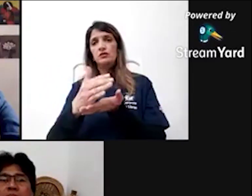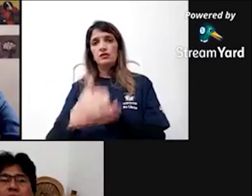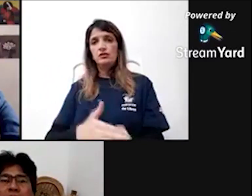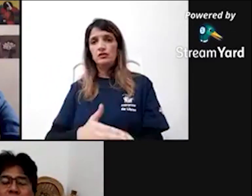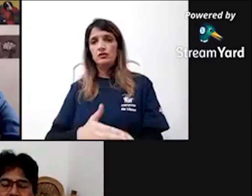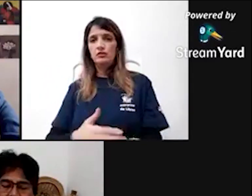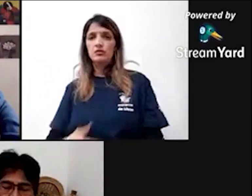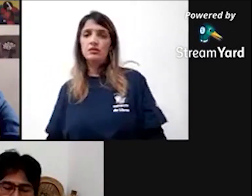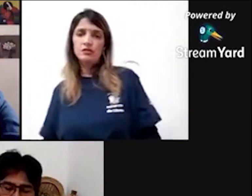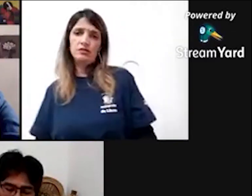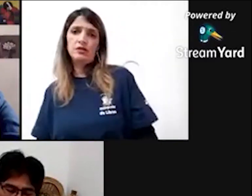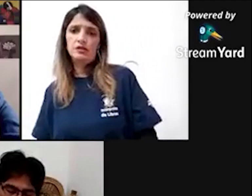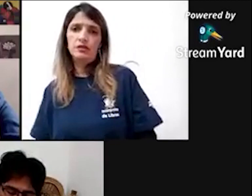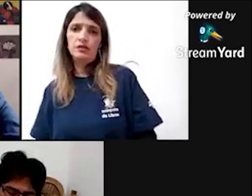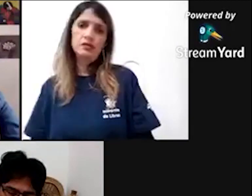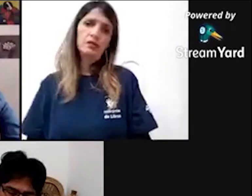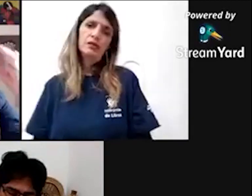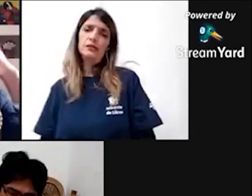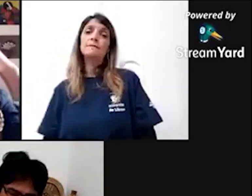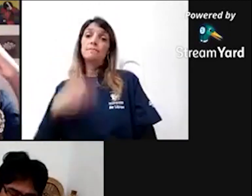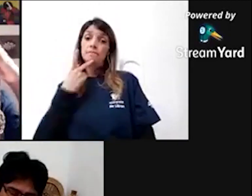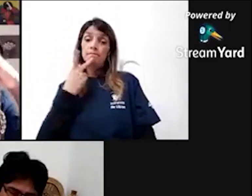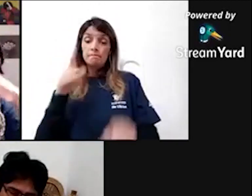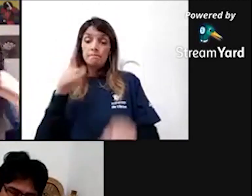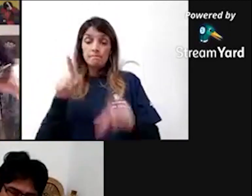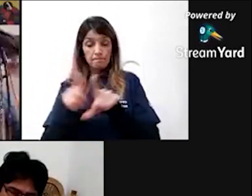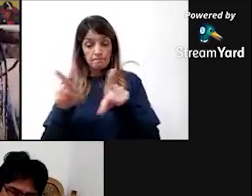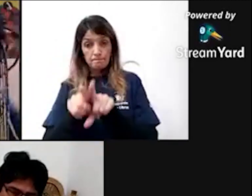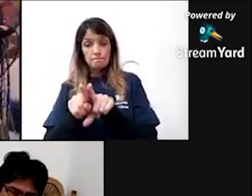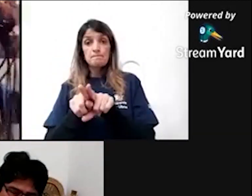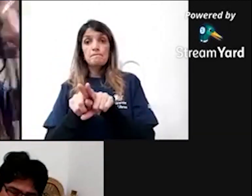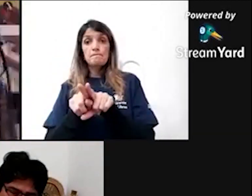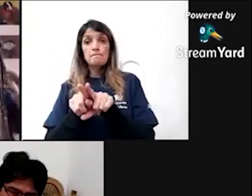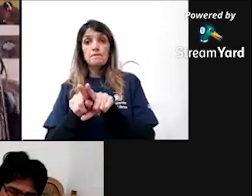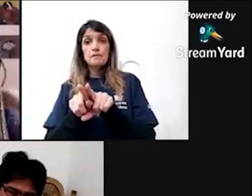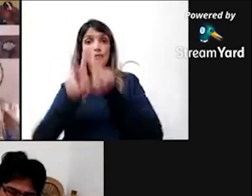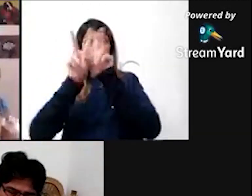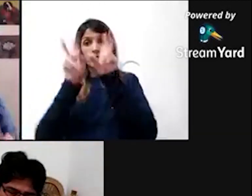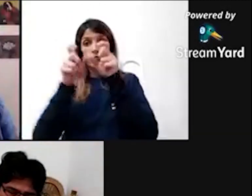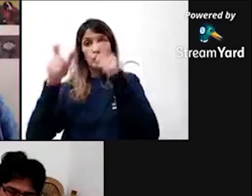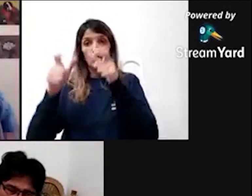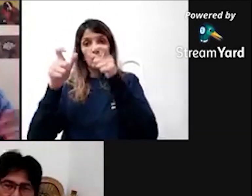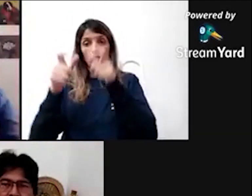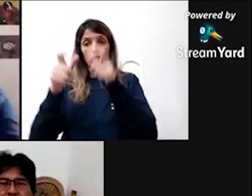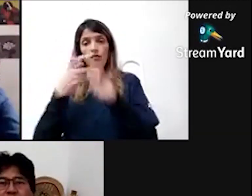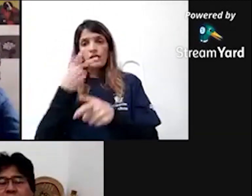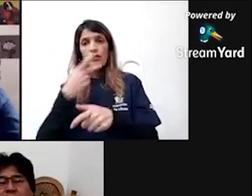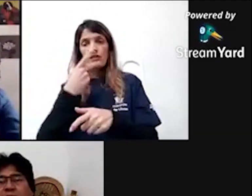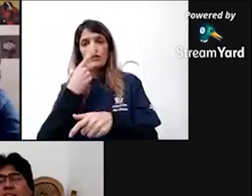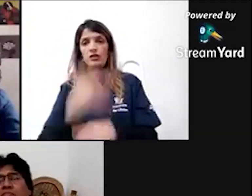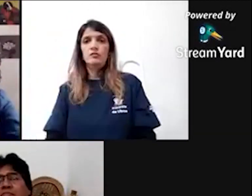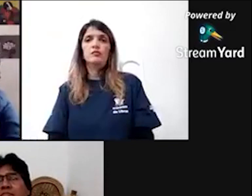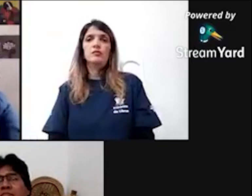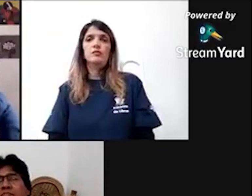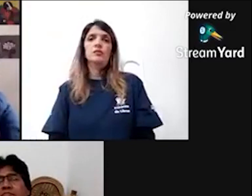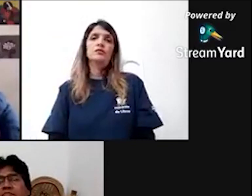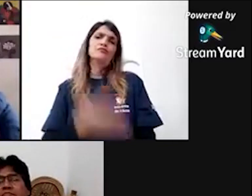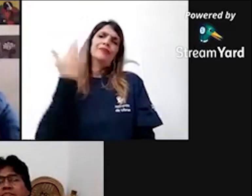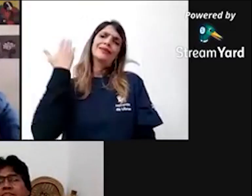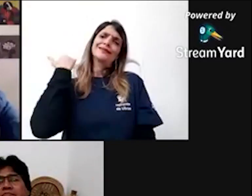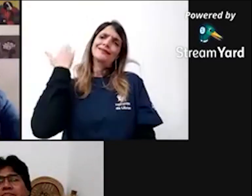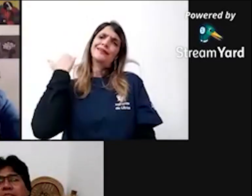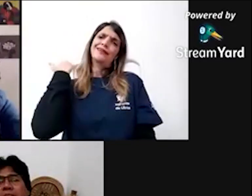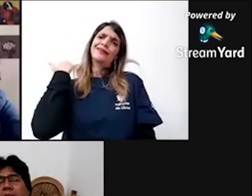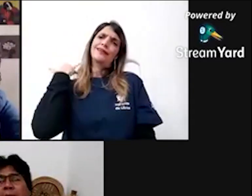para justamente falar sobre o lugar que nós falamos, né, de onde nós estamos